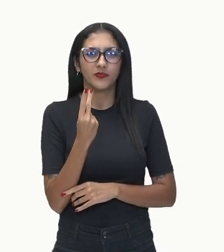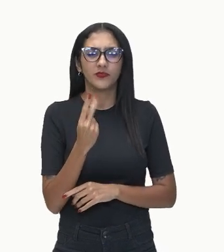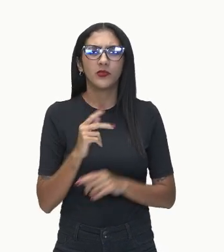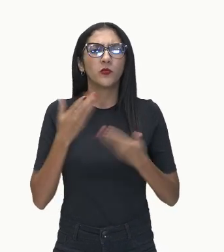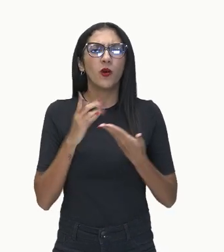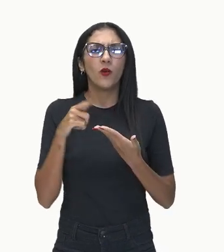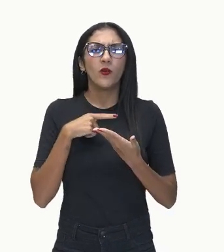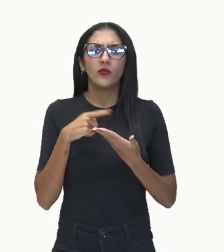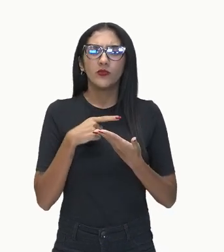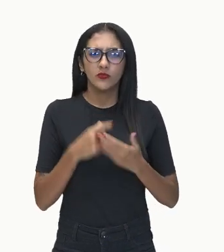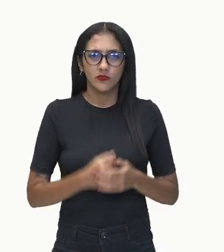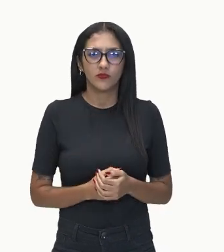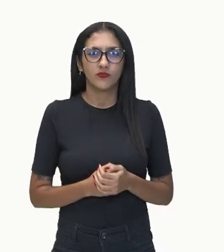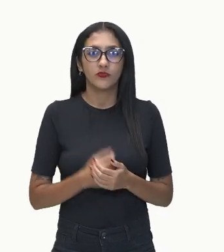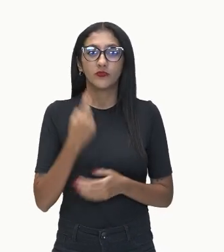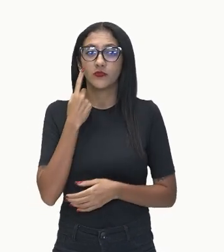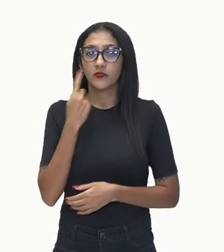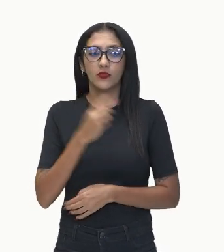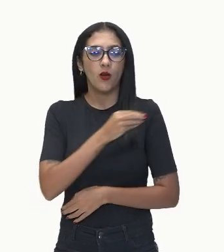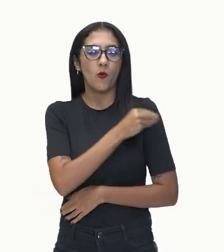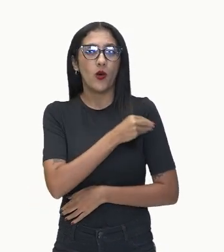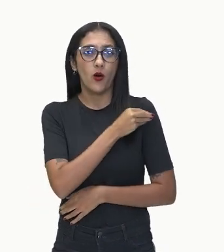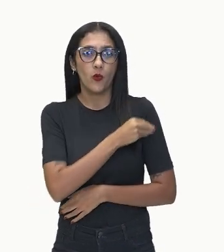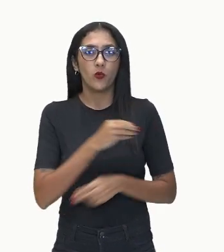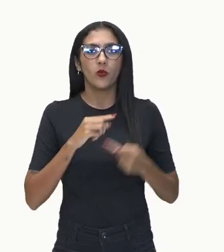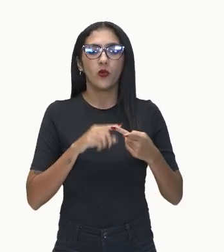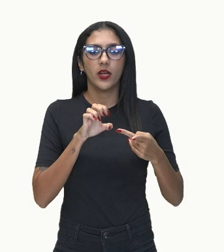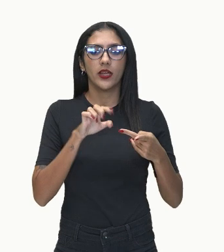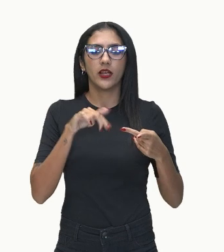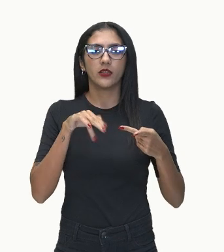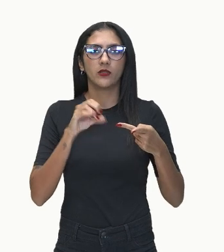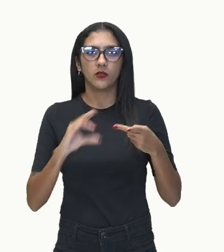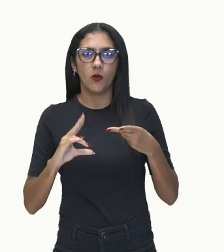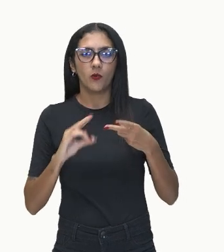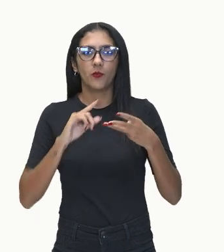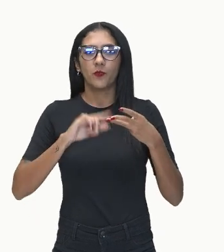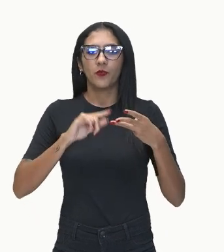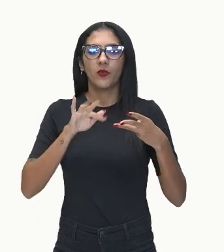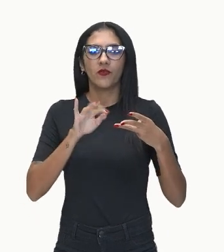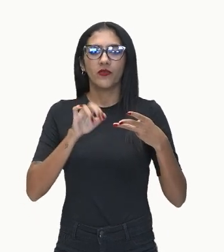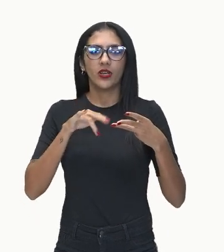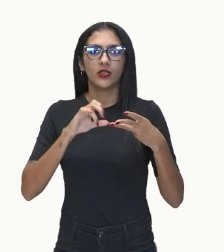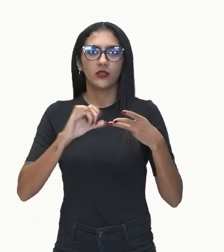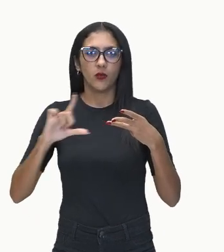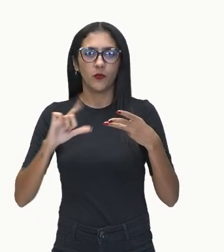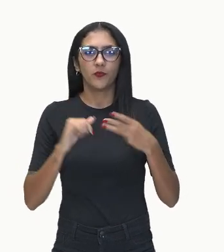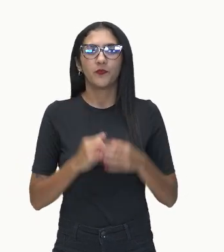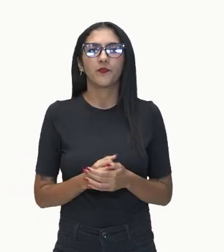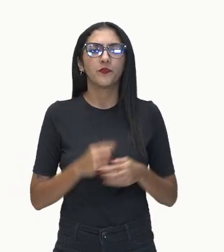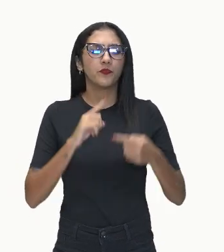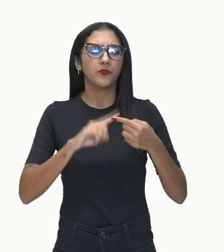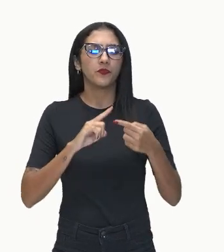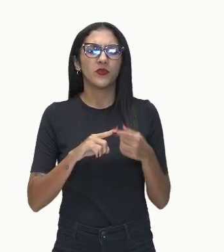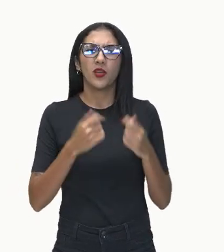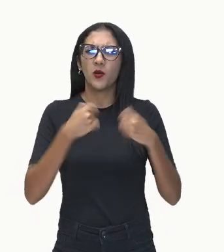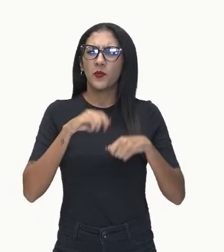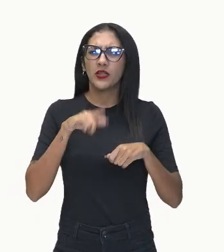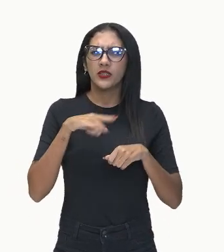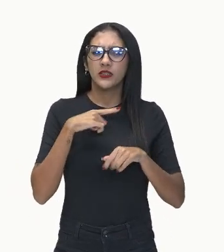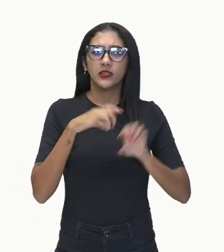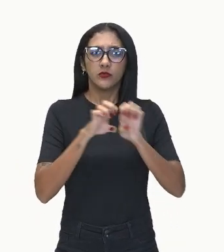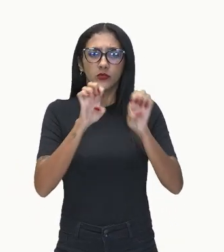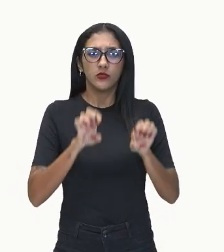a hidroxila? O álcool, o enol e o fenol. O álcool, um composto para ser um álcool, ele precisa